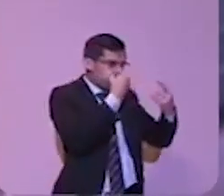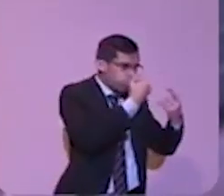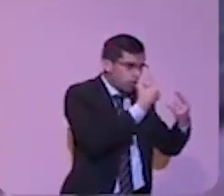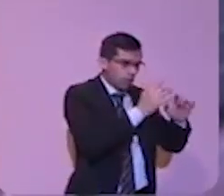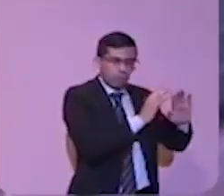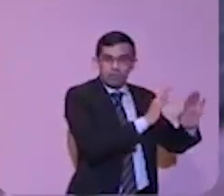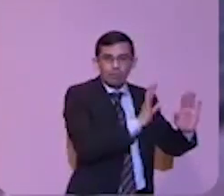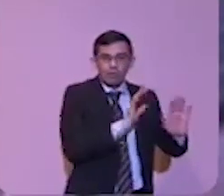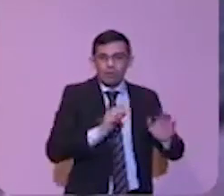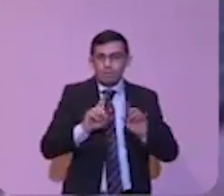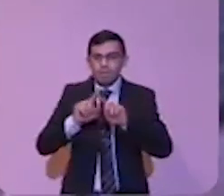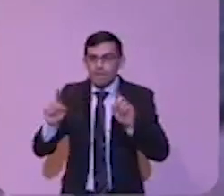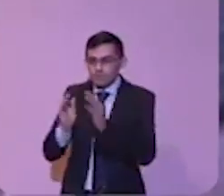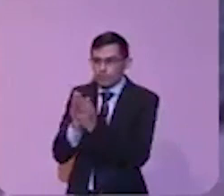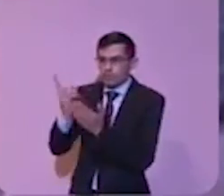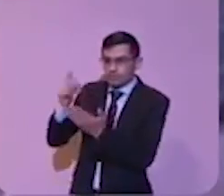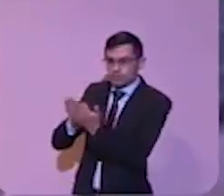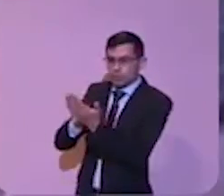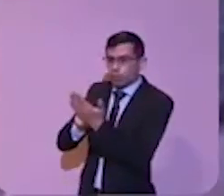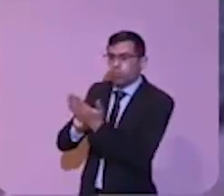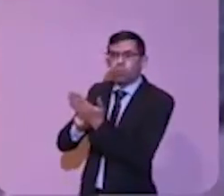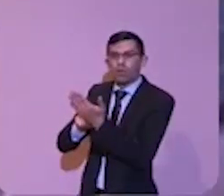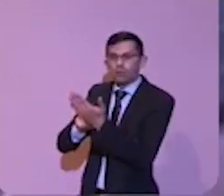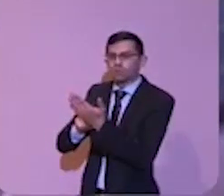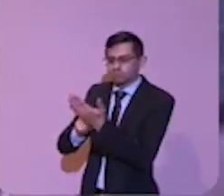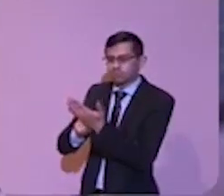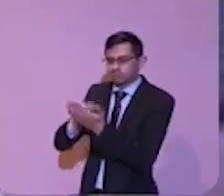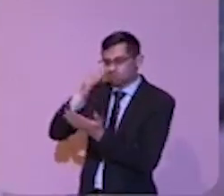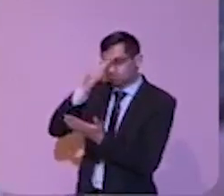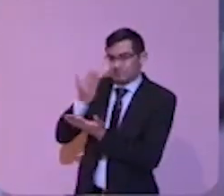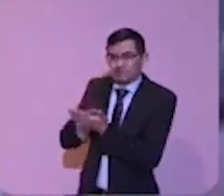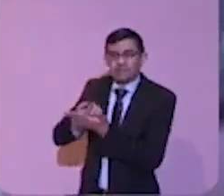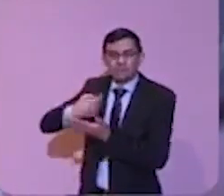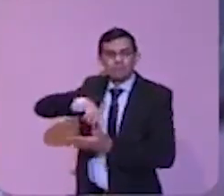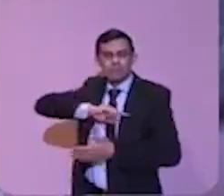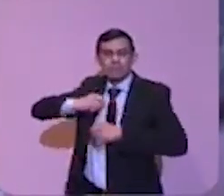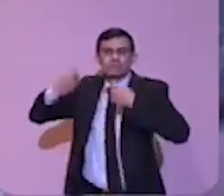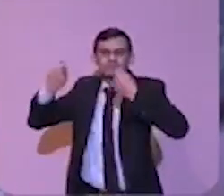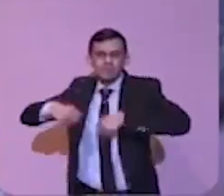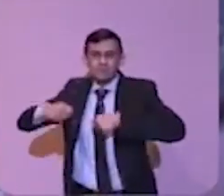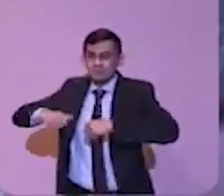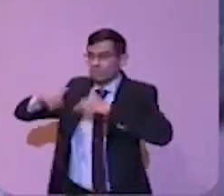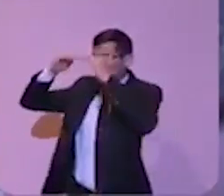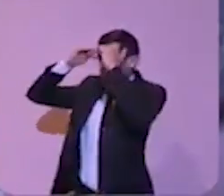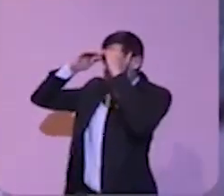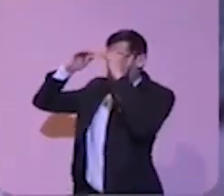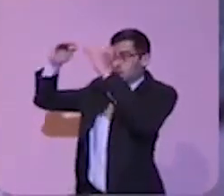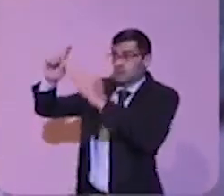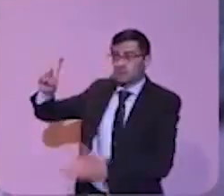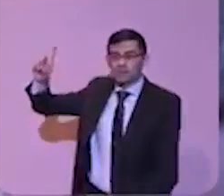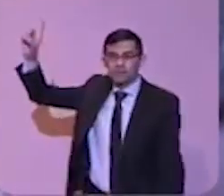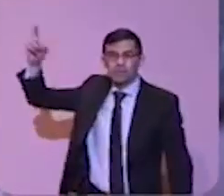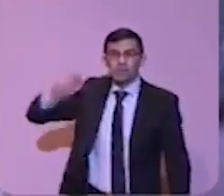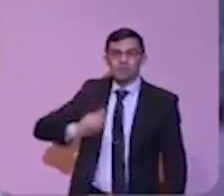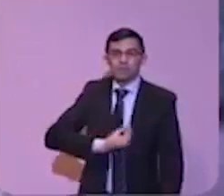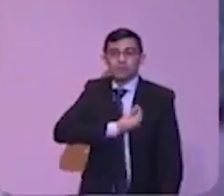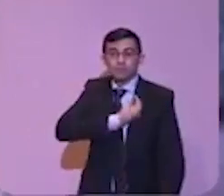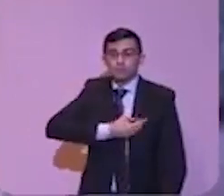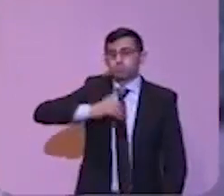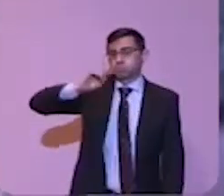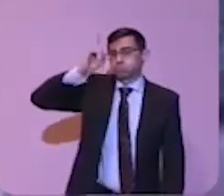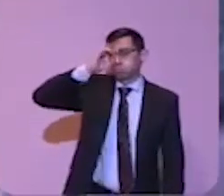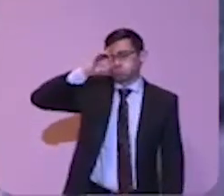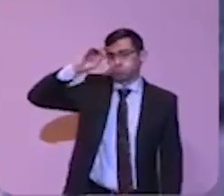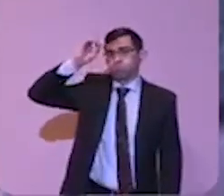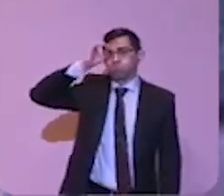palavra de Deus nos aponta, dizendo que nós precisamos temer ao Senhor e viver todos os